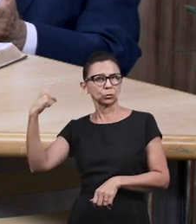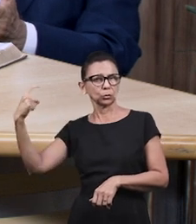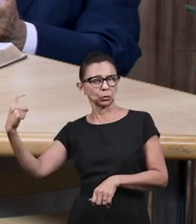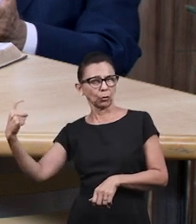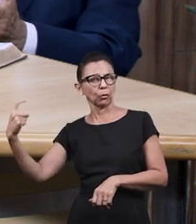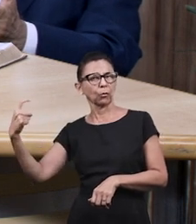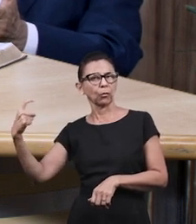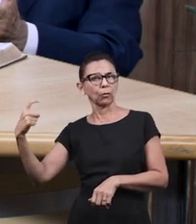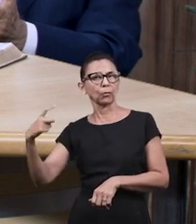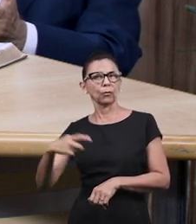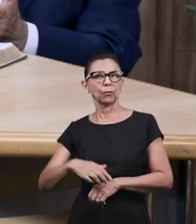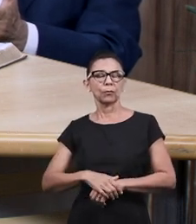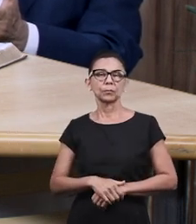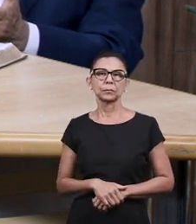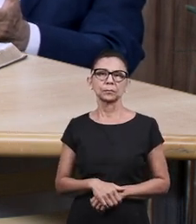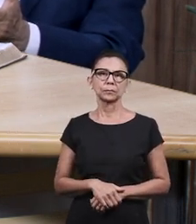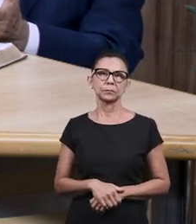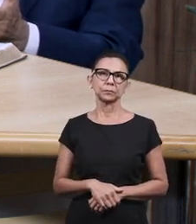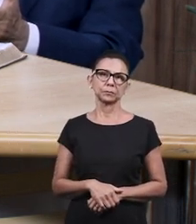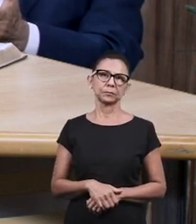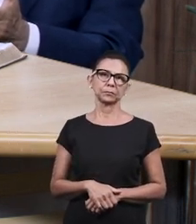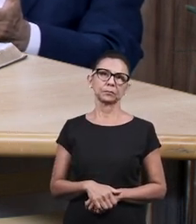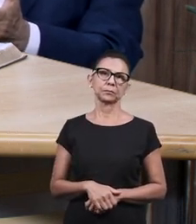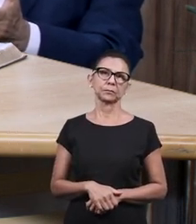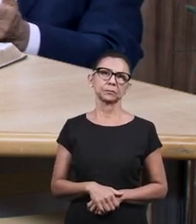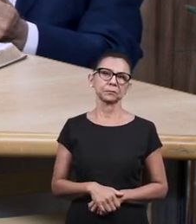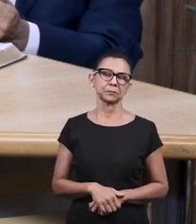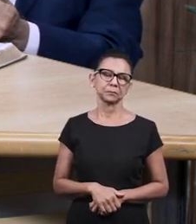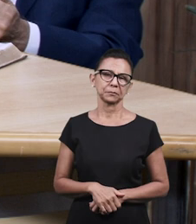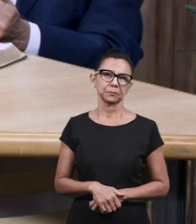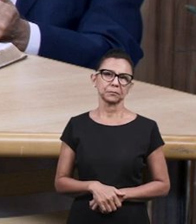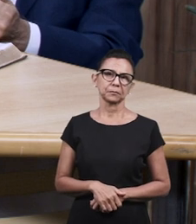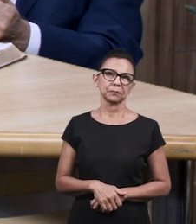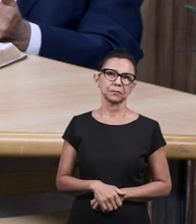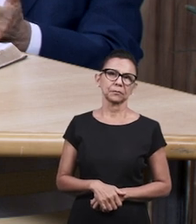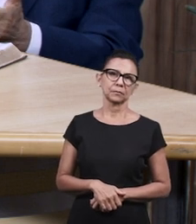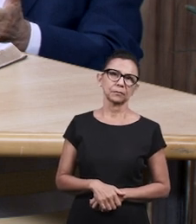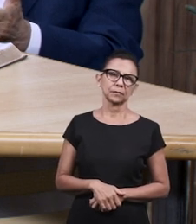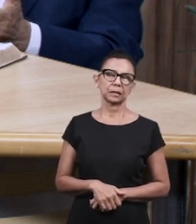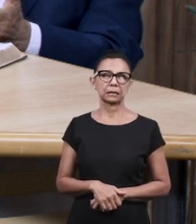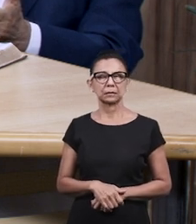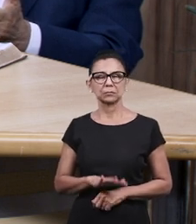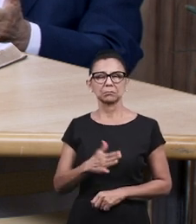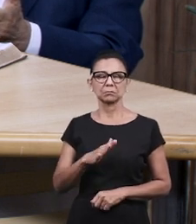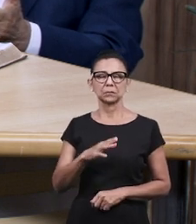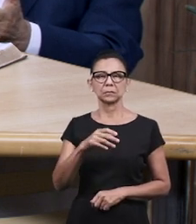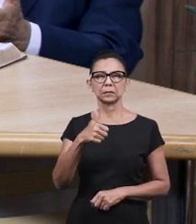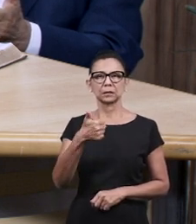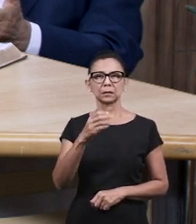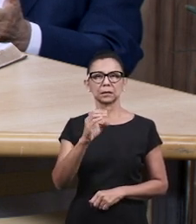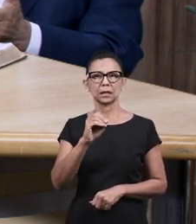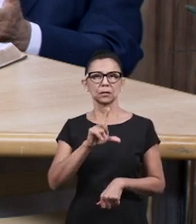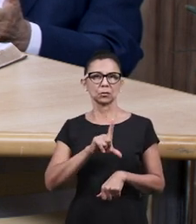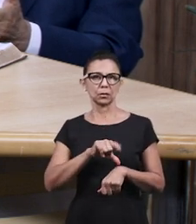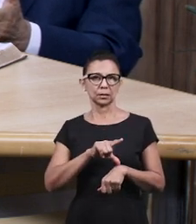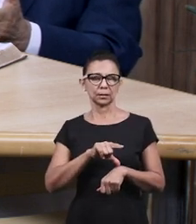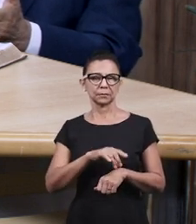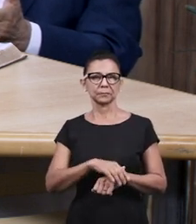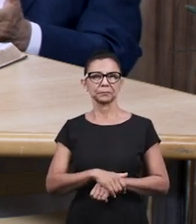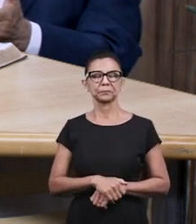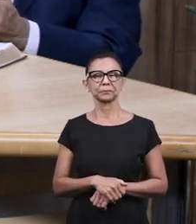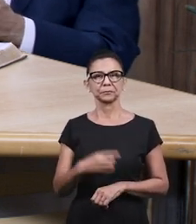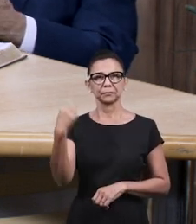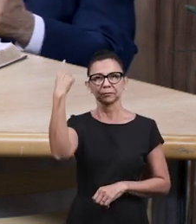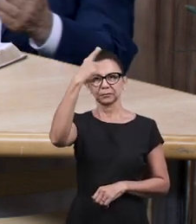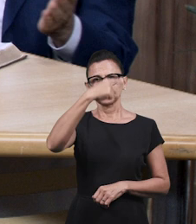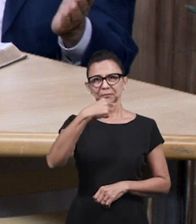do som, digo, que na velocidade da luz se levaria 10 horas. 10 horas.